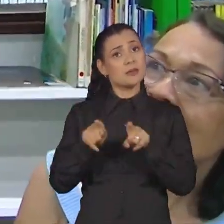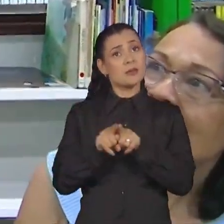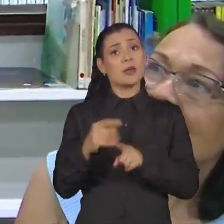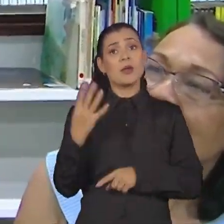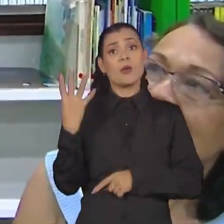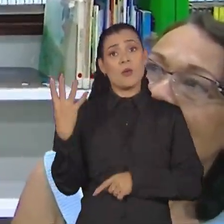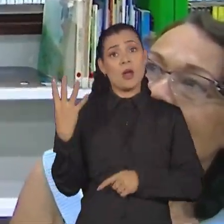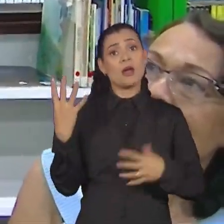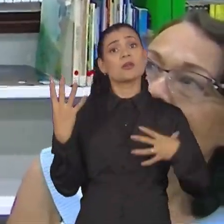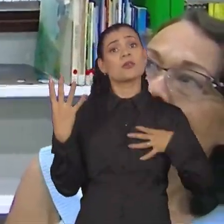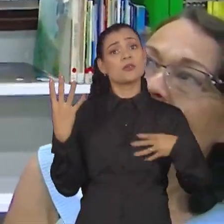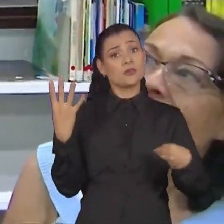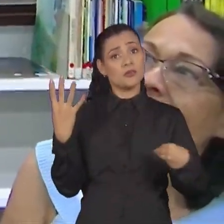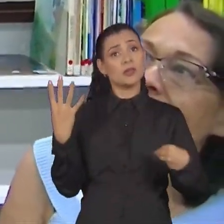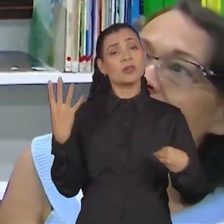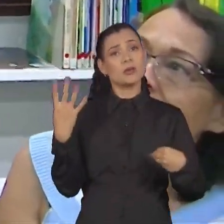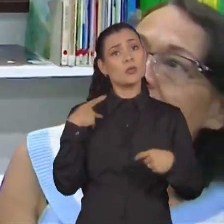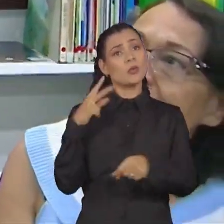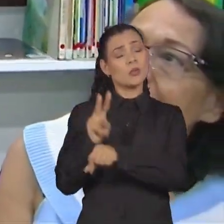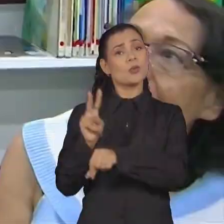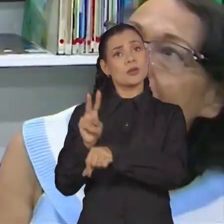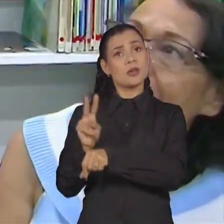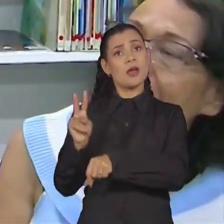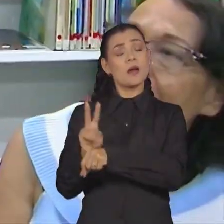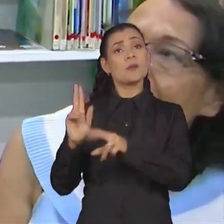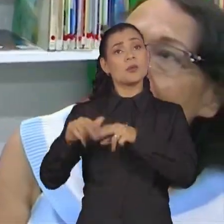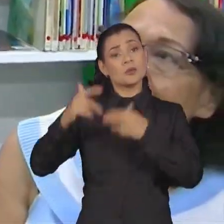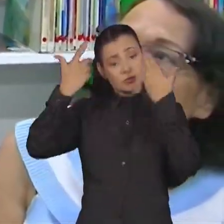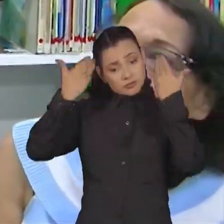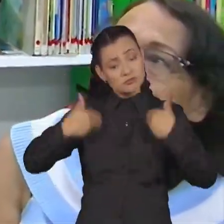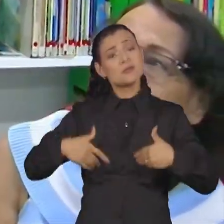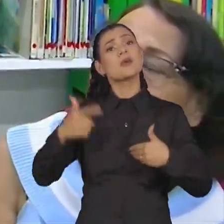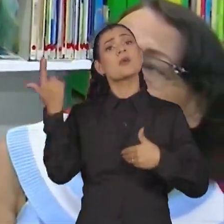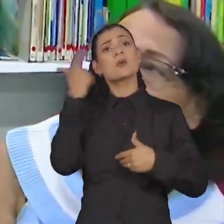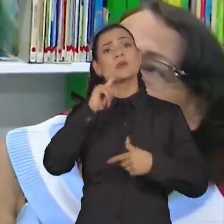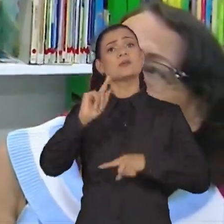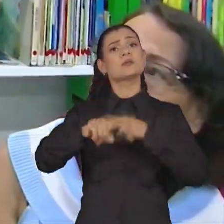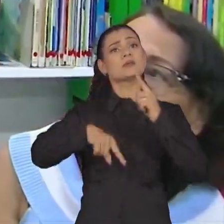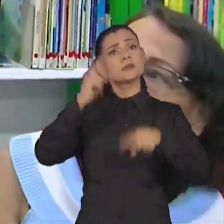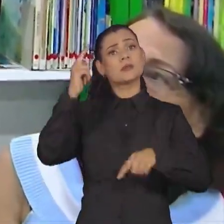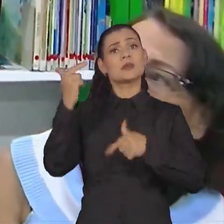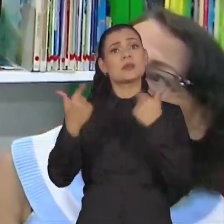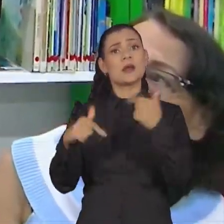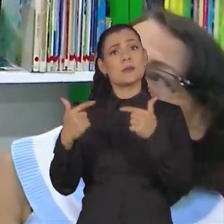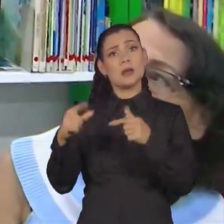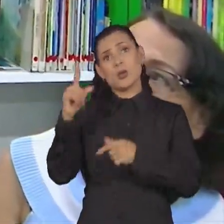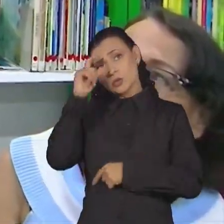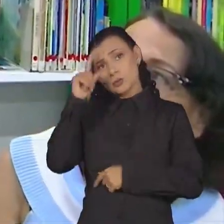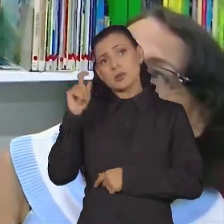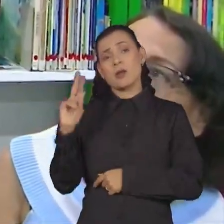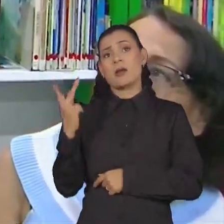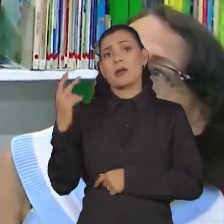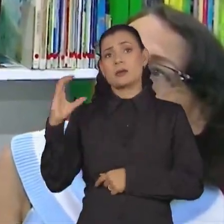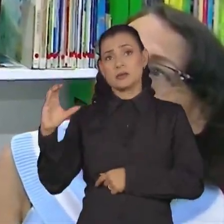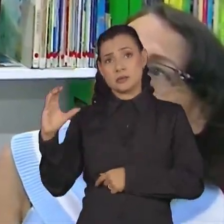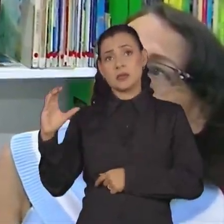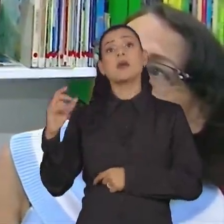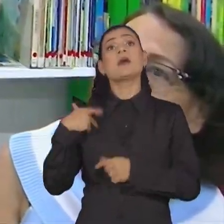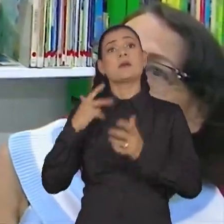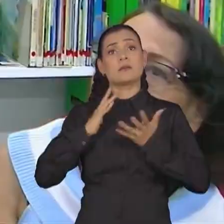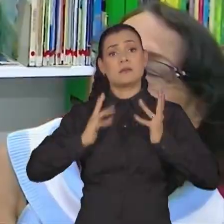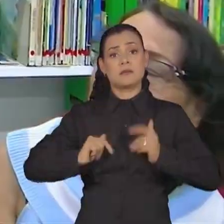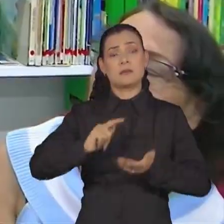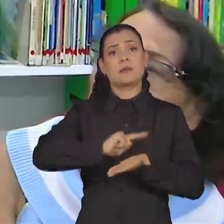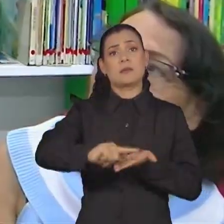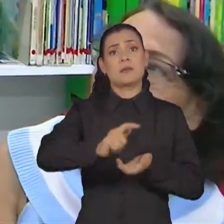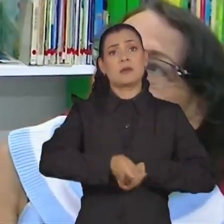4 filhos. E hoje eu sou quem sou, consegui um trabalho no Hospital das Clínicas, entrei como faxineira,